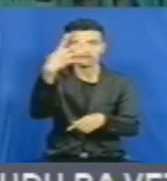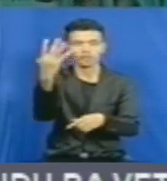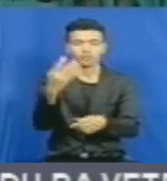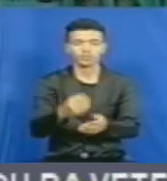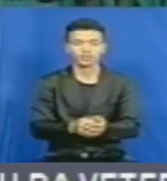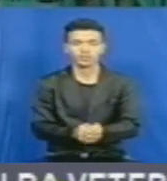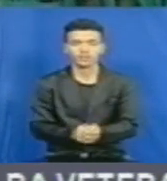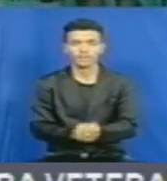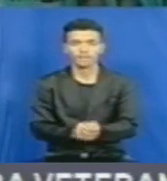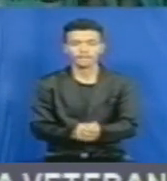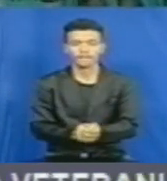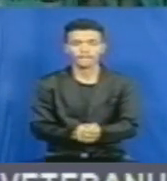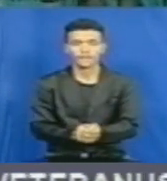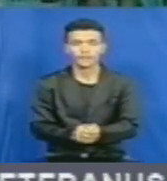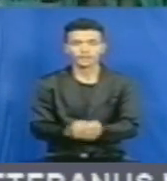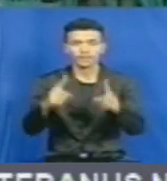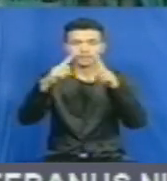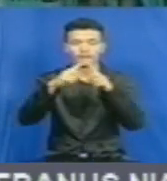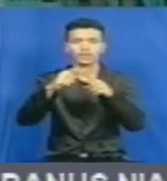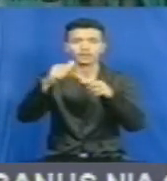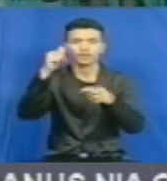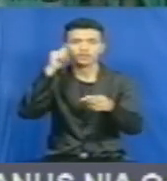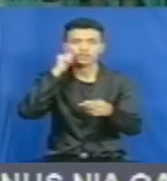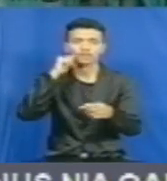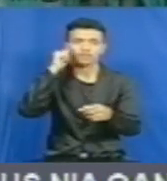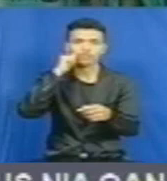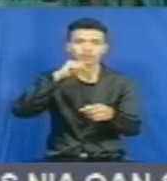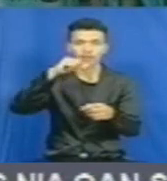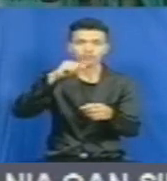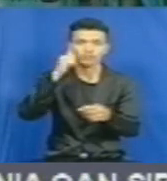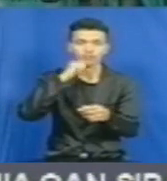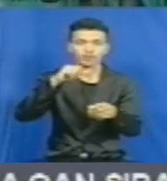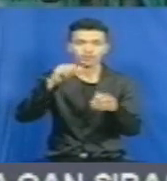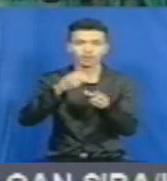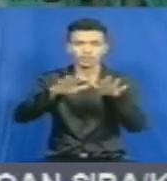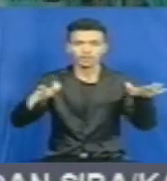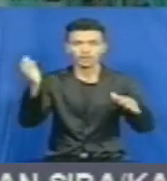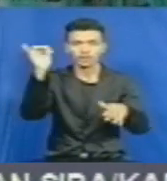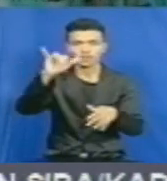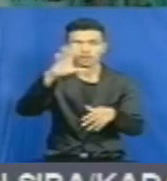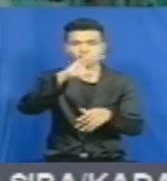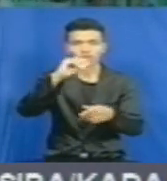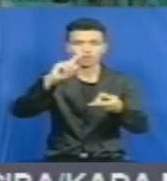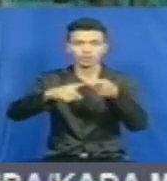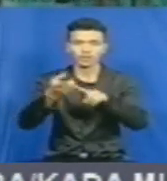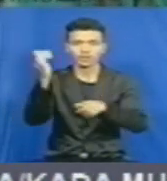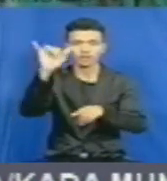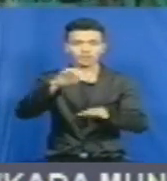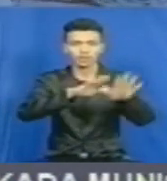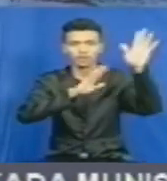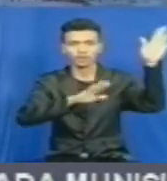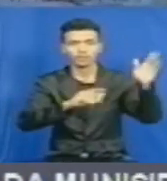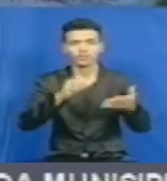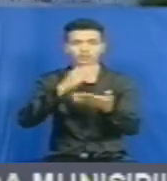sentir humanismo bot lima ba ita nina ferik sira, feto sira, la barik sira, e li lima maluk sira nebe are rambotas.